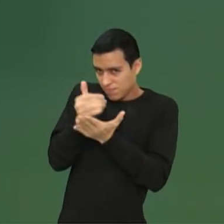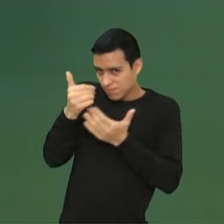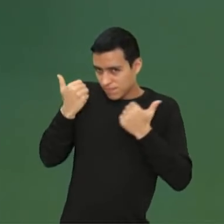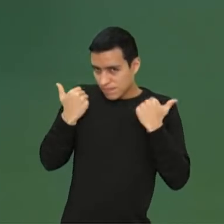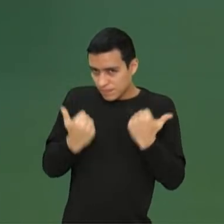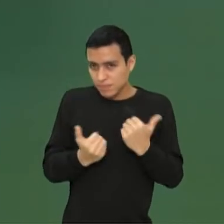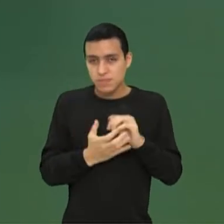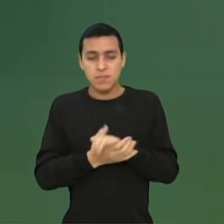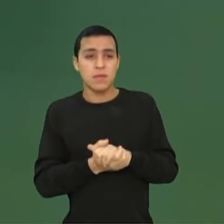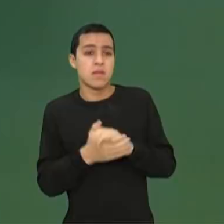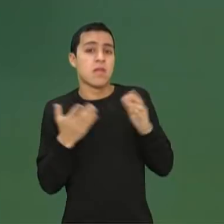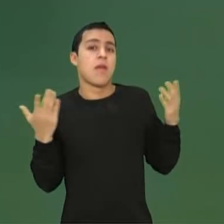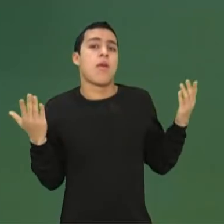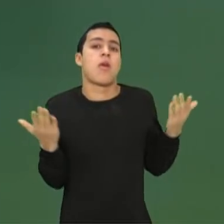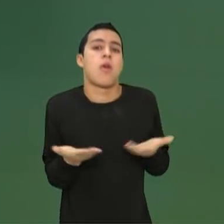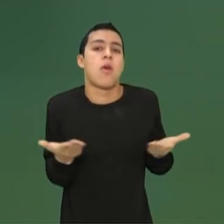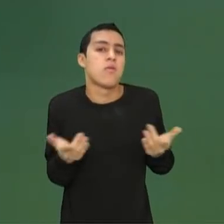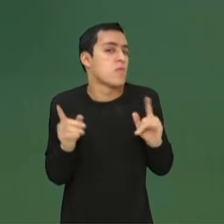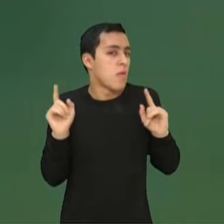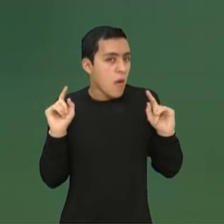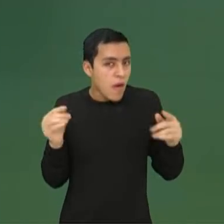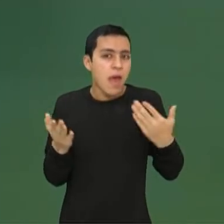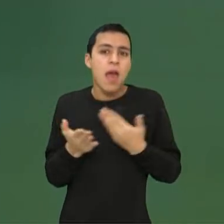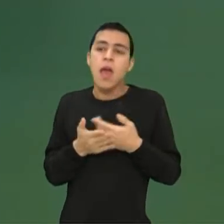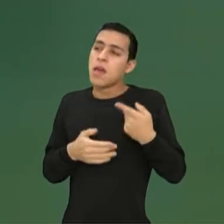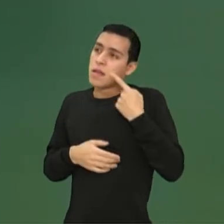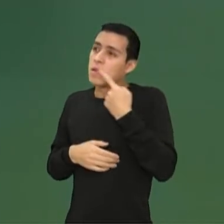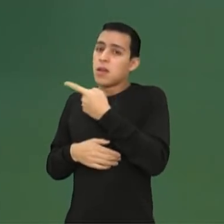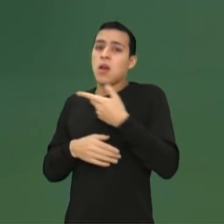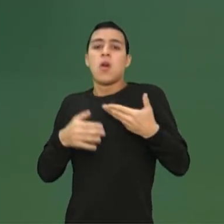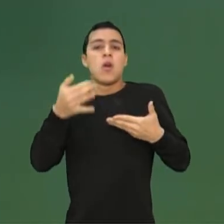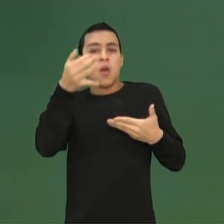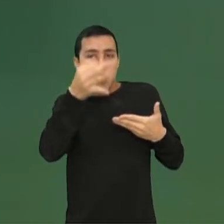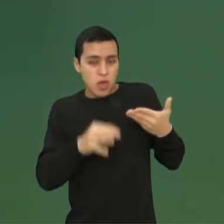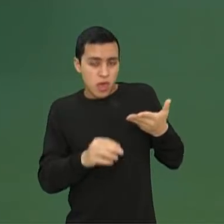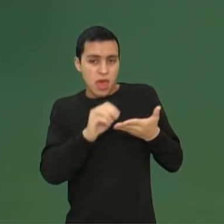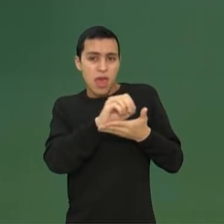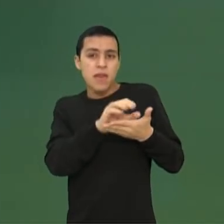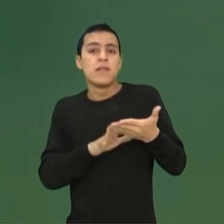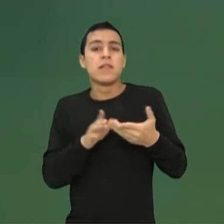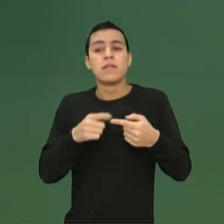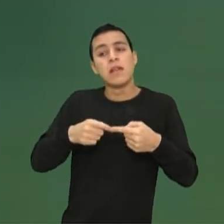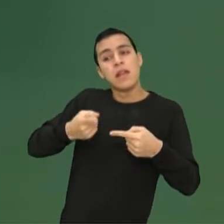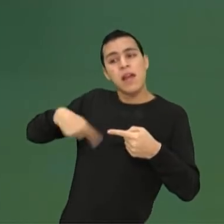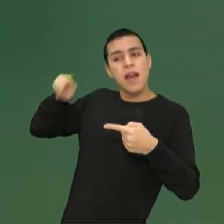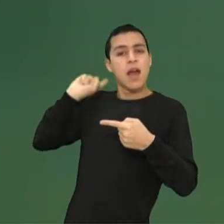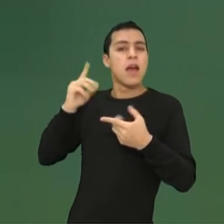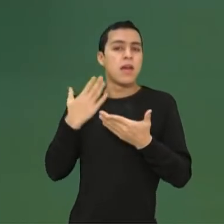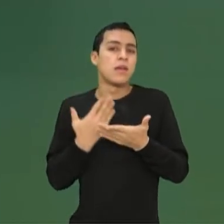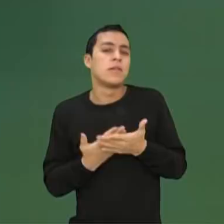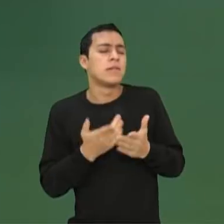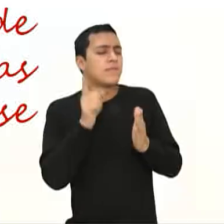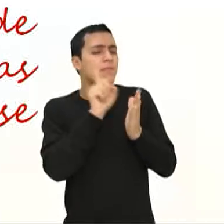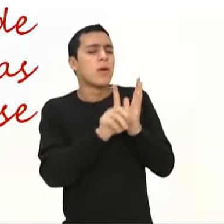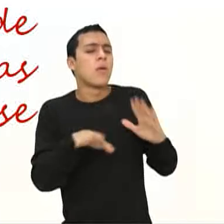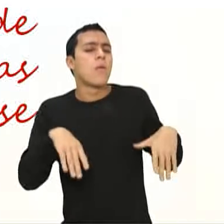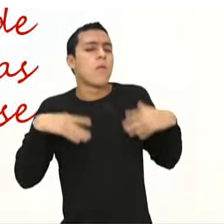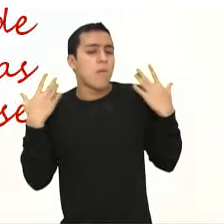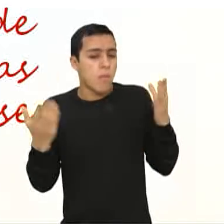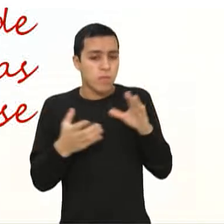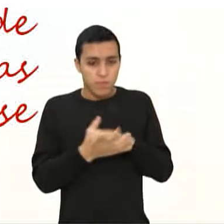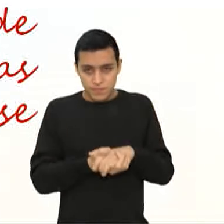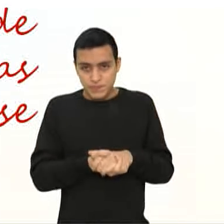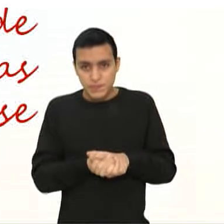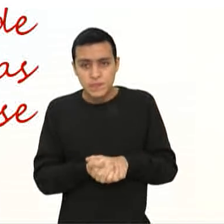Então, na nossa aula de hoje, vamos corrigir o exercício da aula anterior. Então a pergunta era assim: